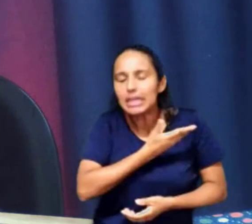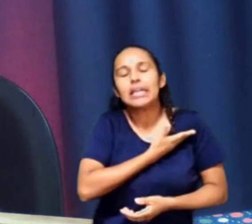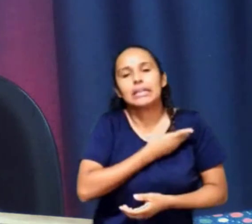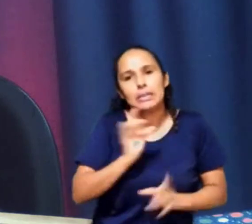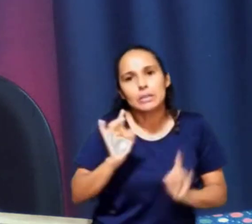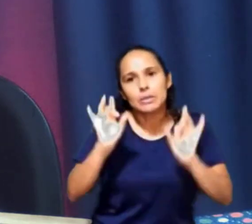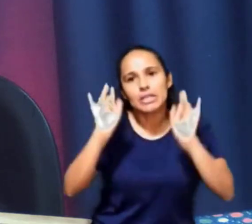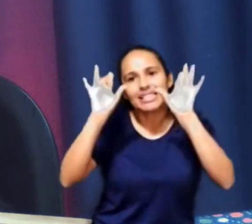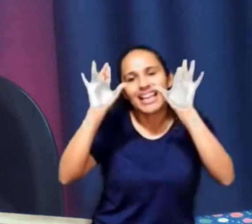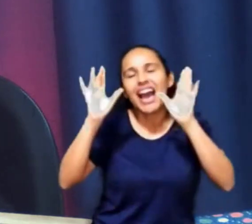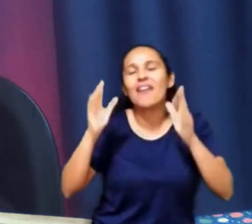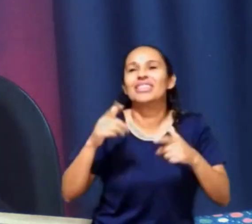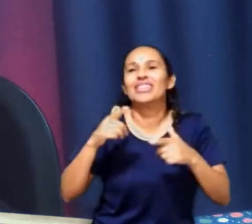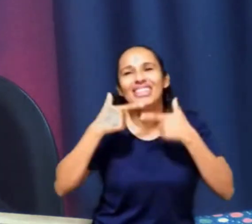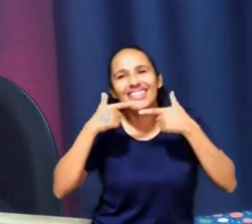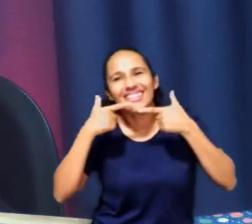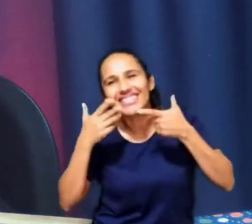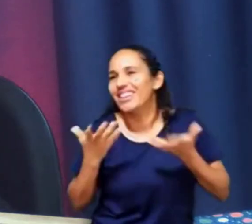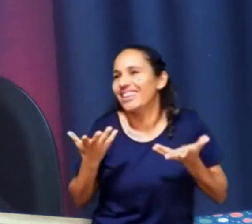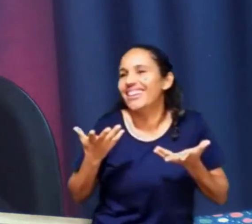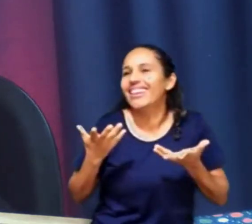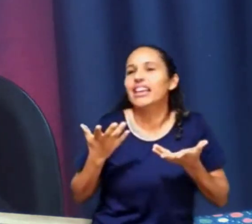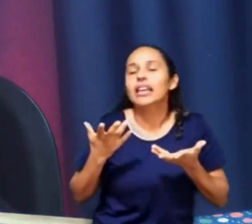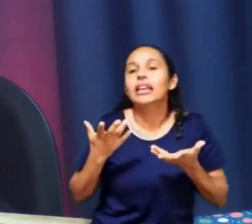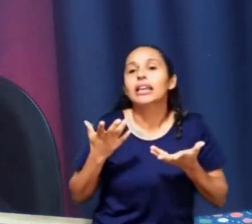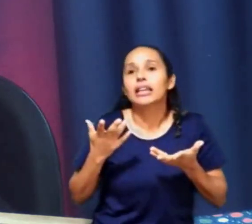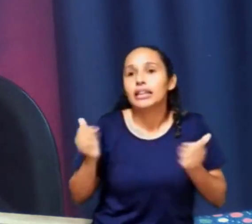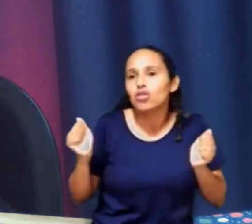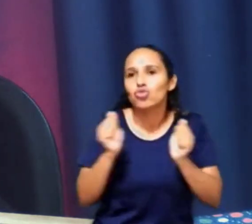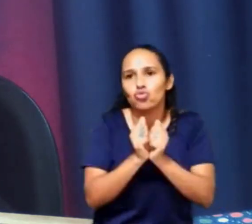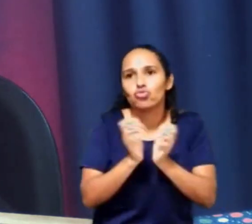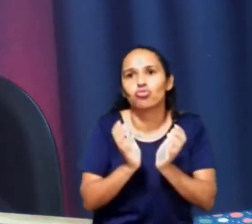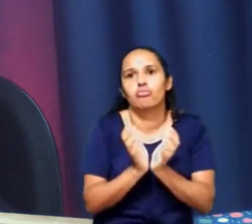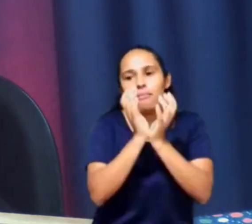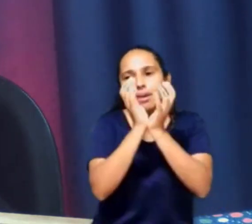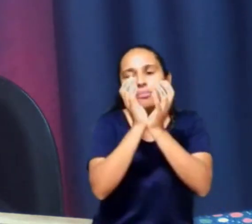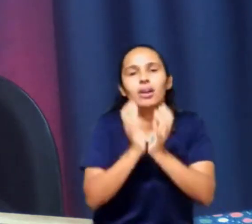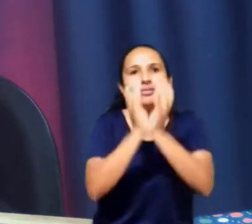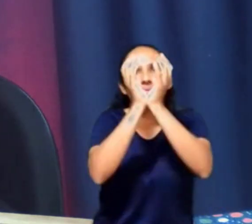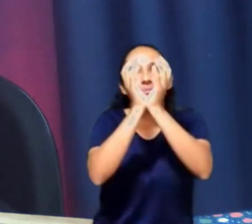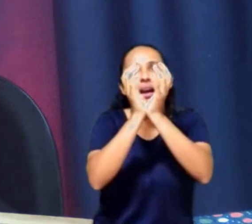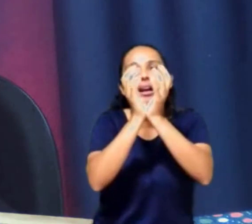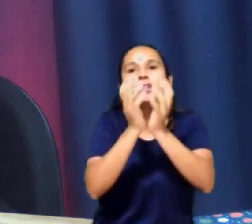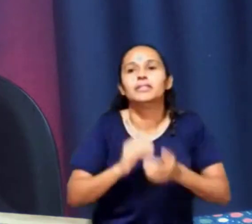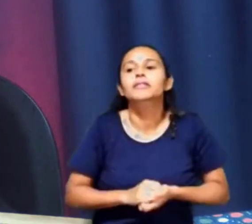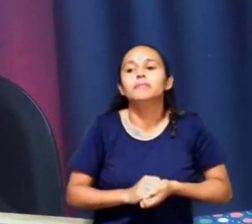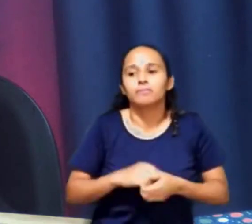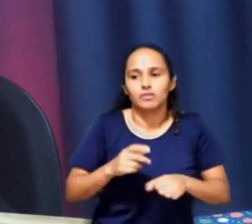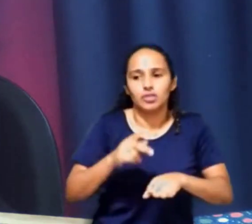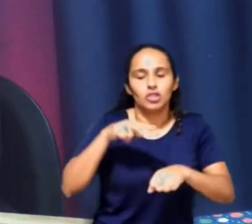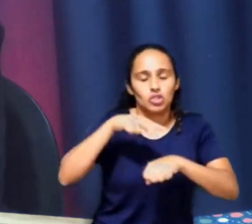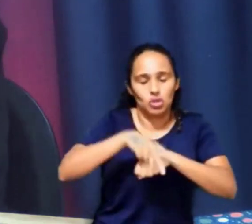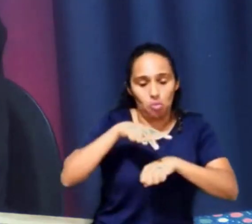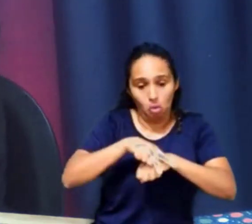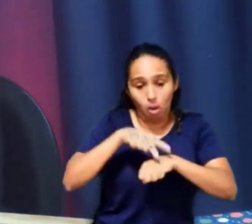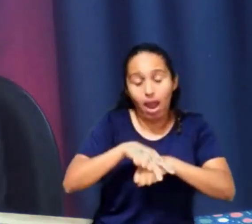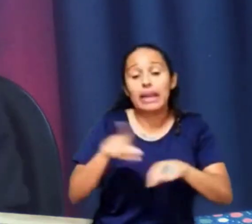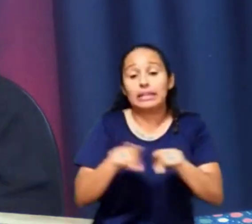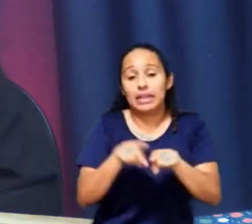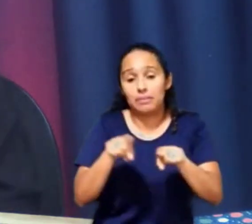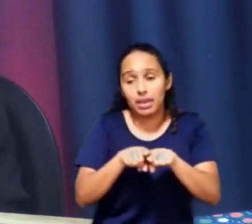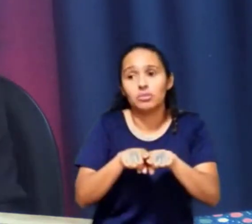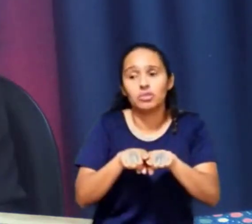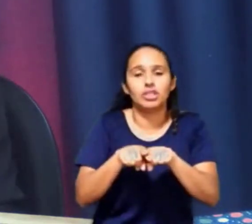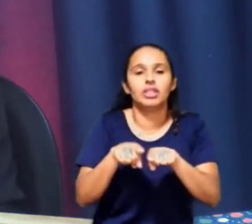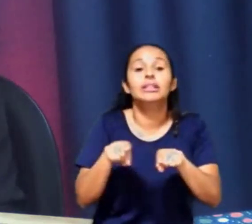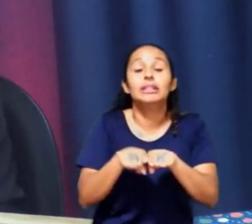está comigo na PAI de Poá e também em Mogi. E depois eu vou contar umas histórias dela, ela vai ficar muito nervosa, mas eu vou contar umas